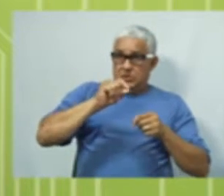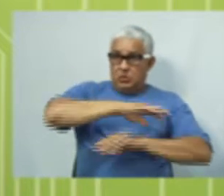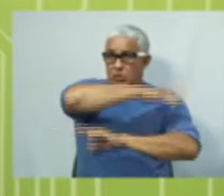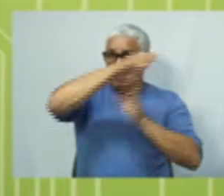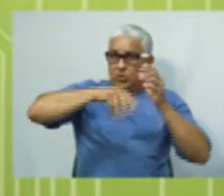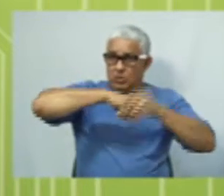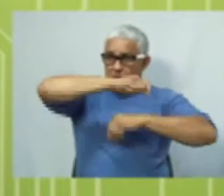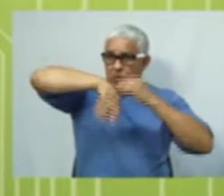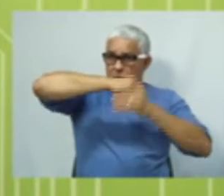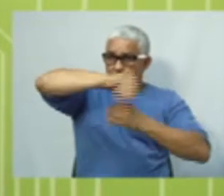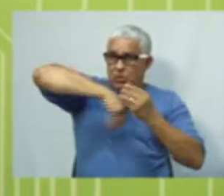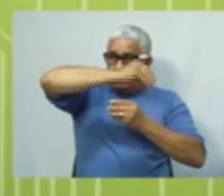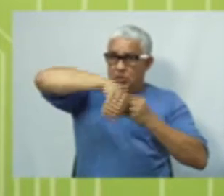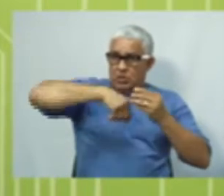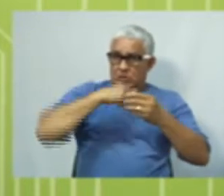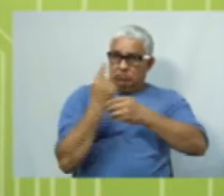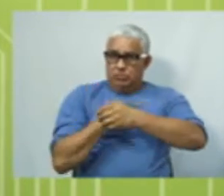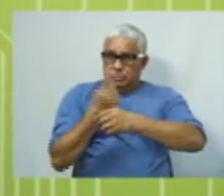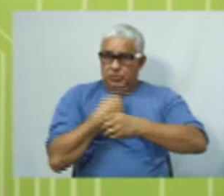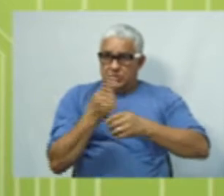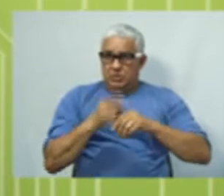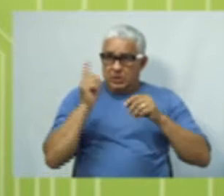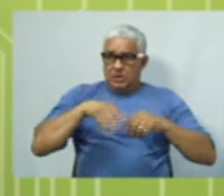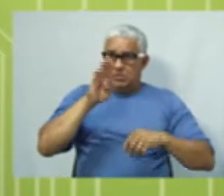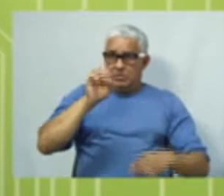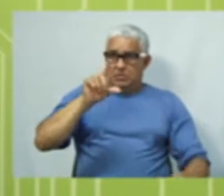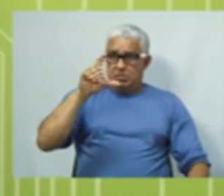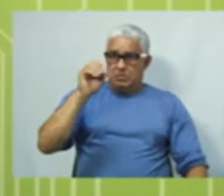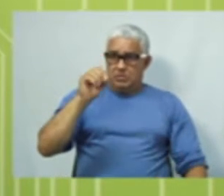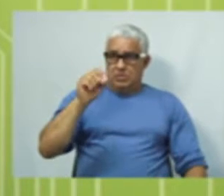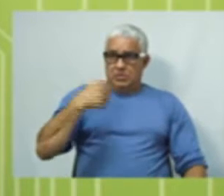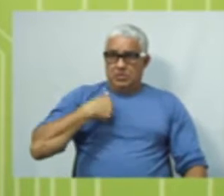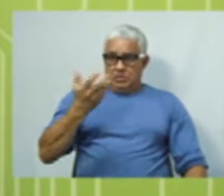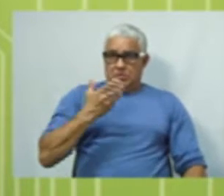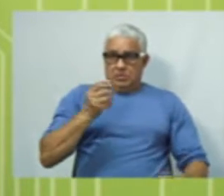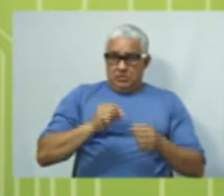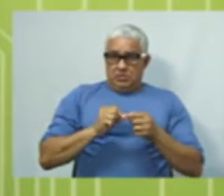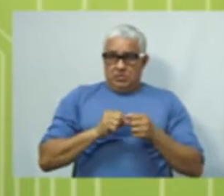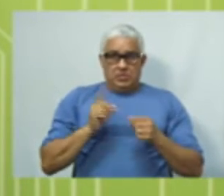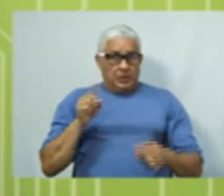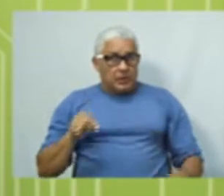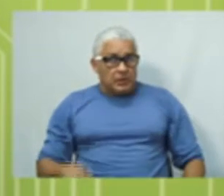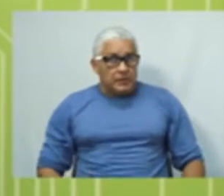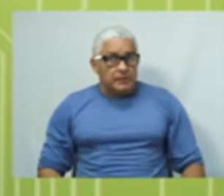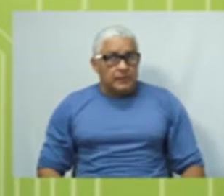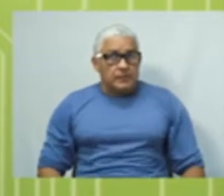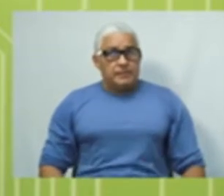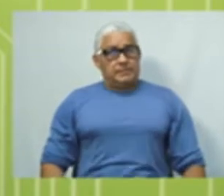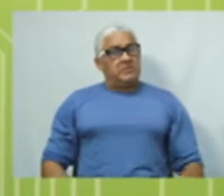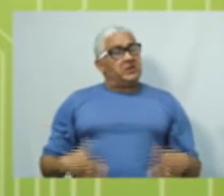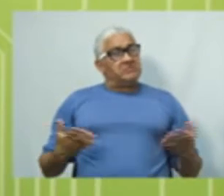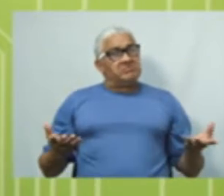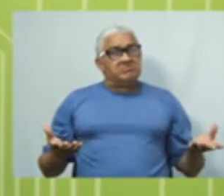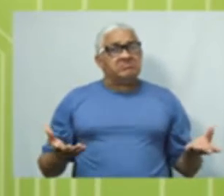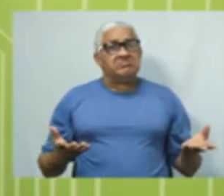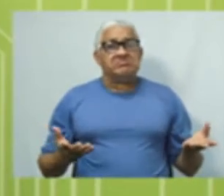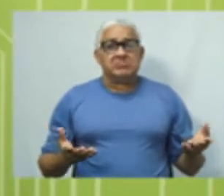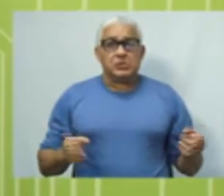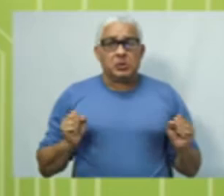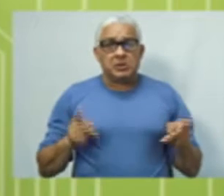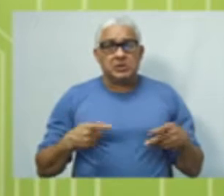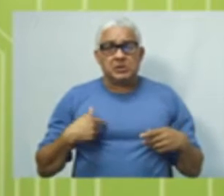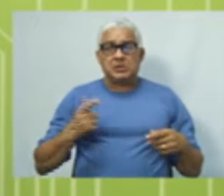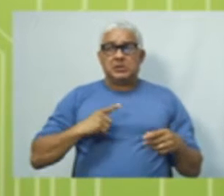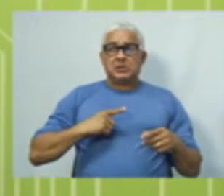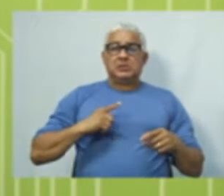bato? Será que é esse o bolo que eu estou querendo fazer? Aí, professor, até aí tudo bem. Eu tenho